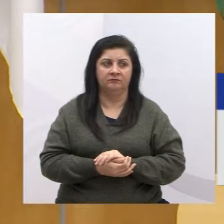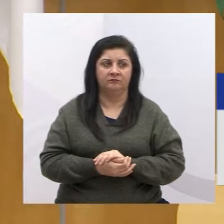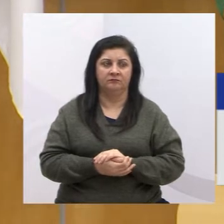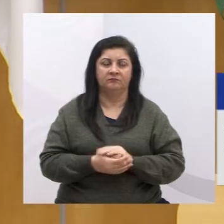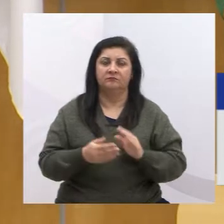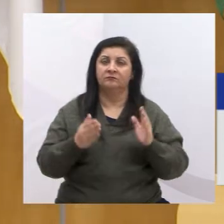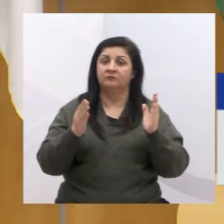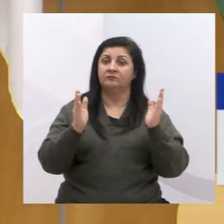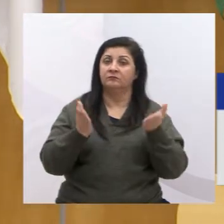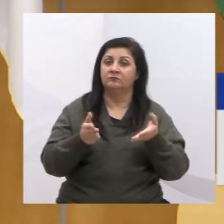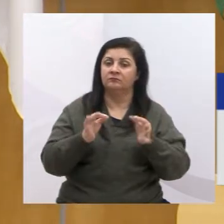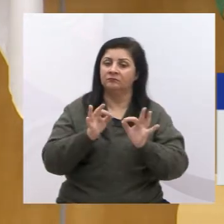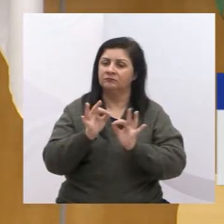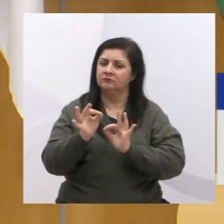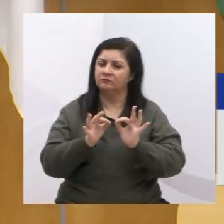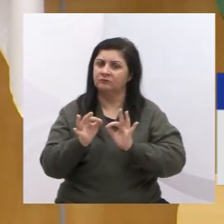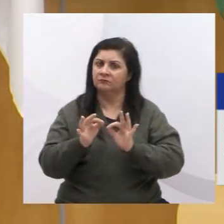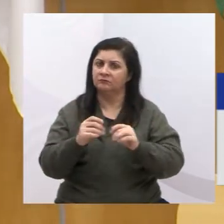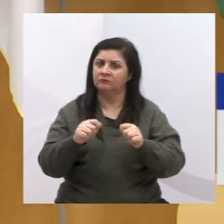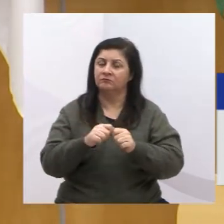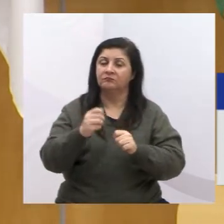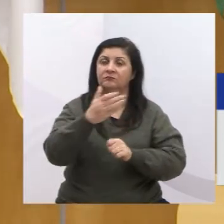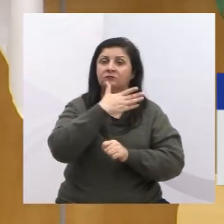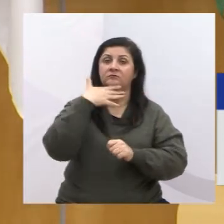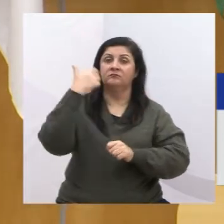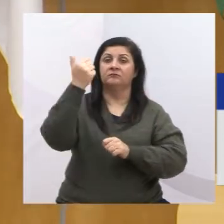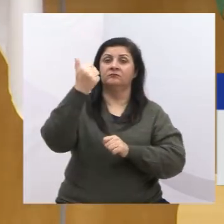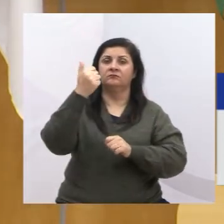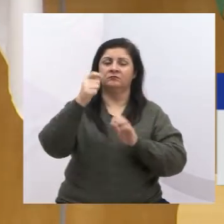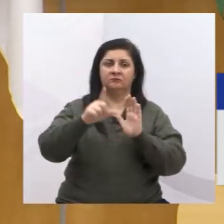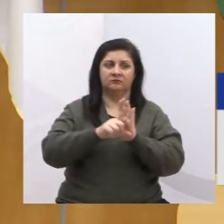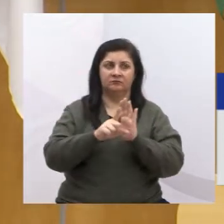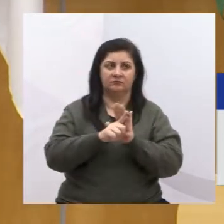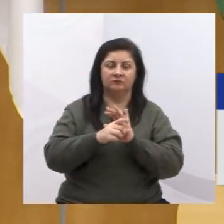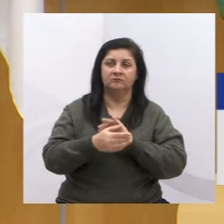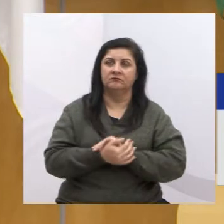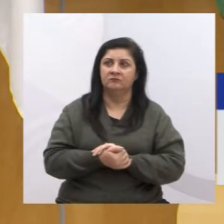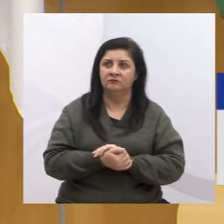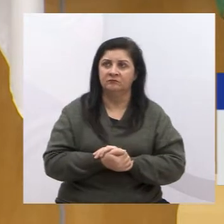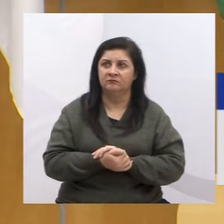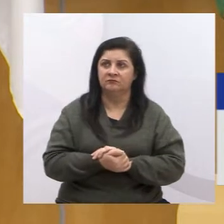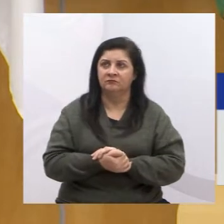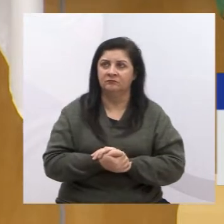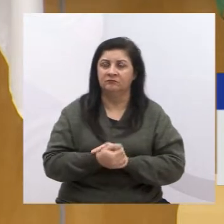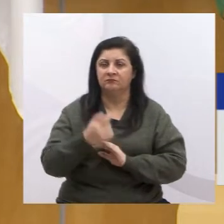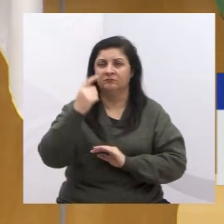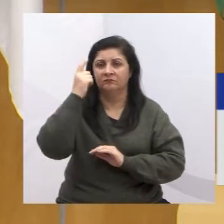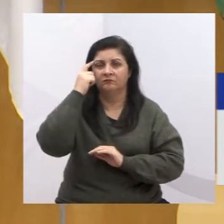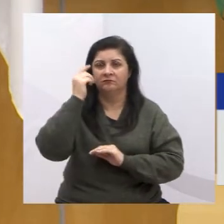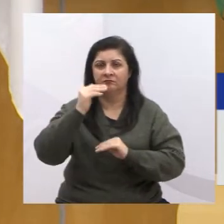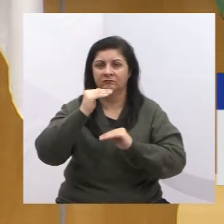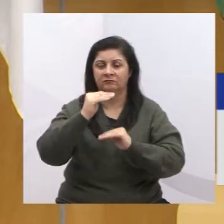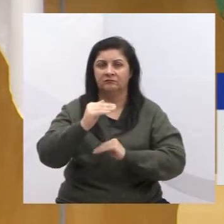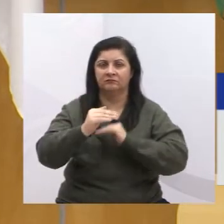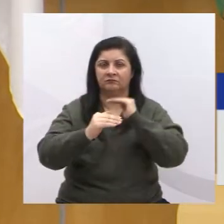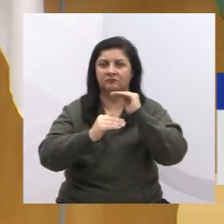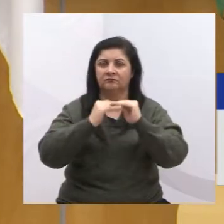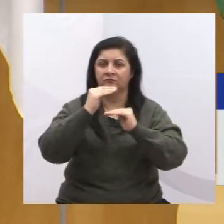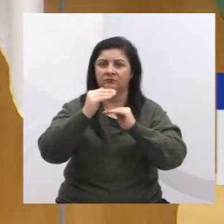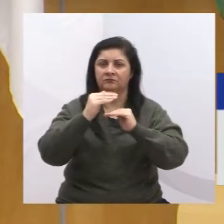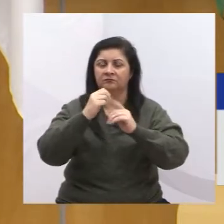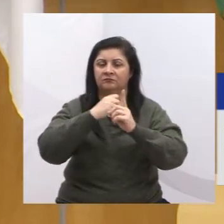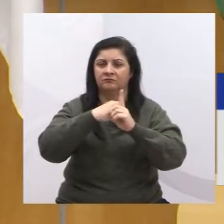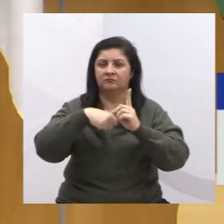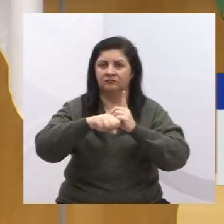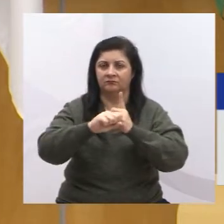gente aprimora uma legislação até pautado na evolução da sociedade. Eu acho que esse